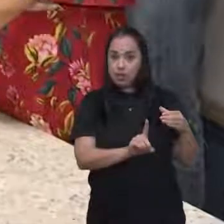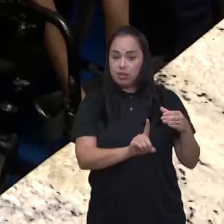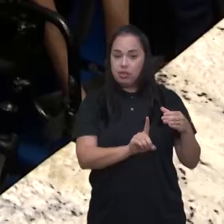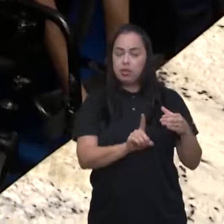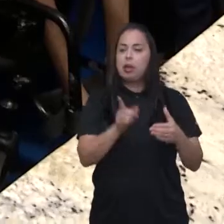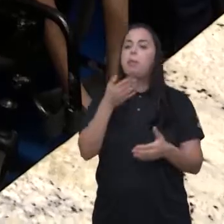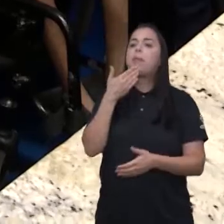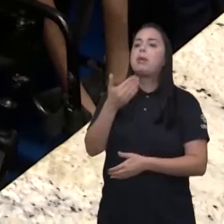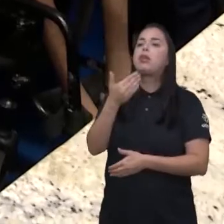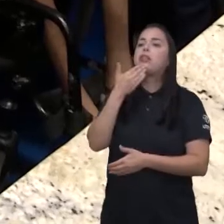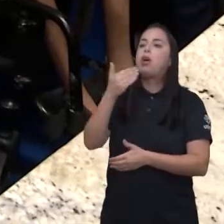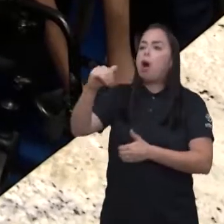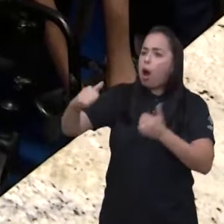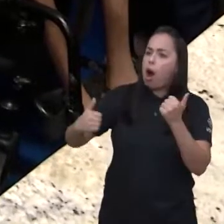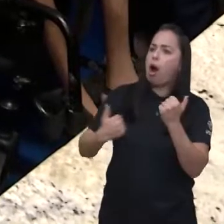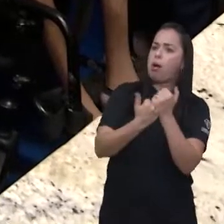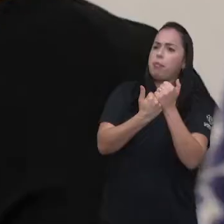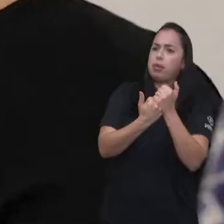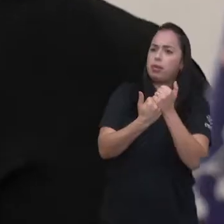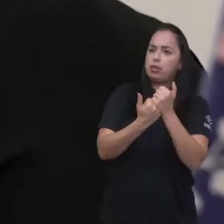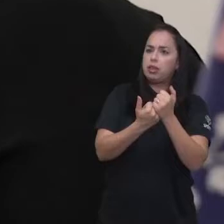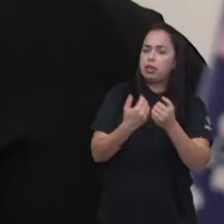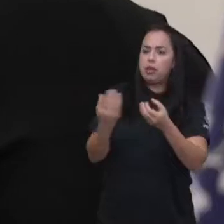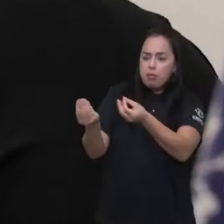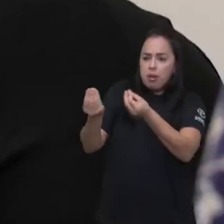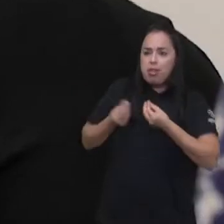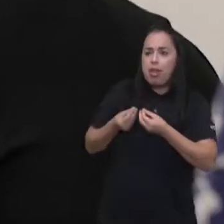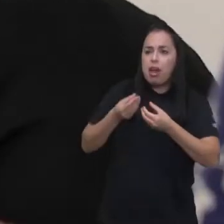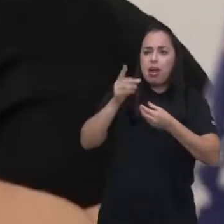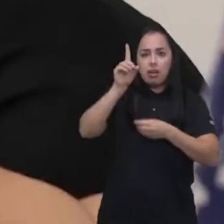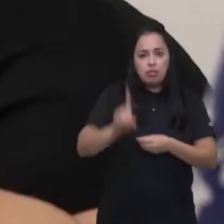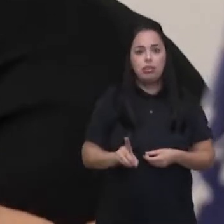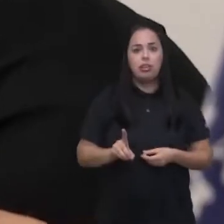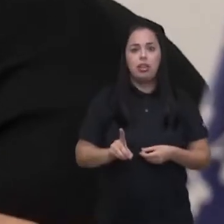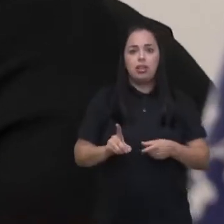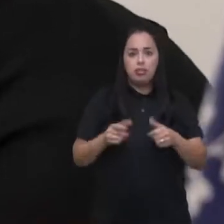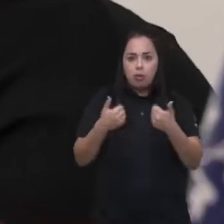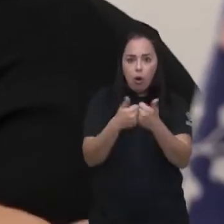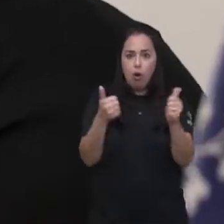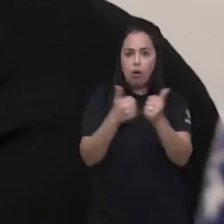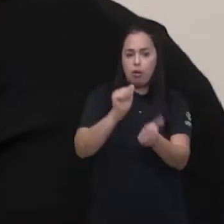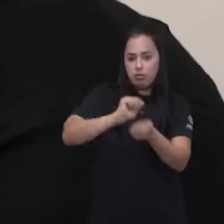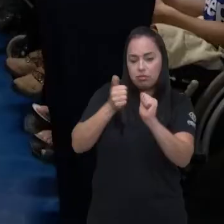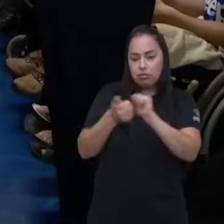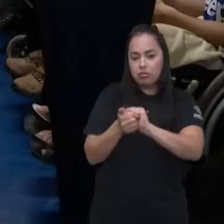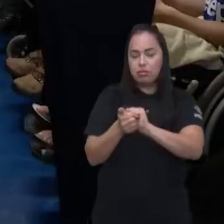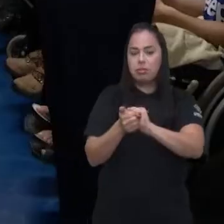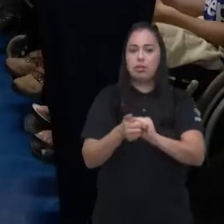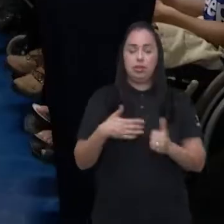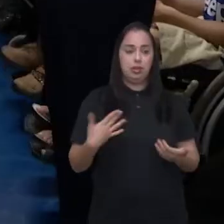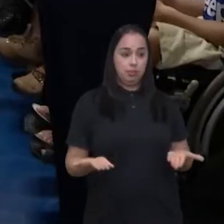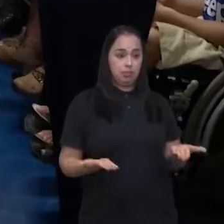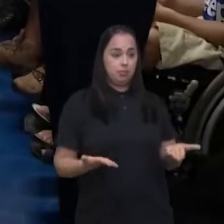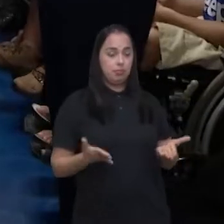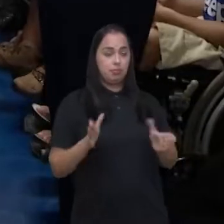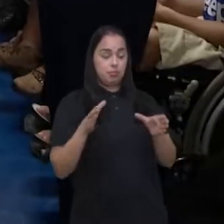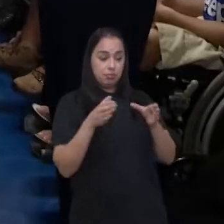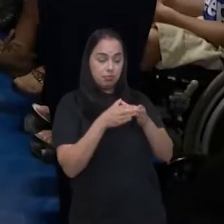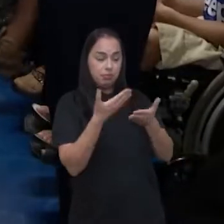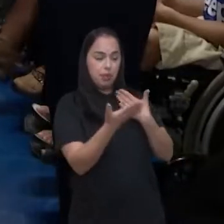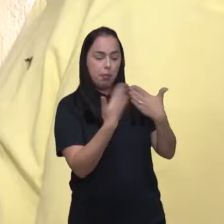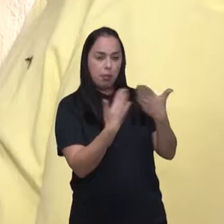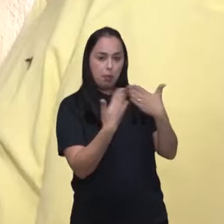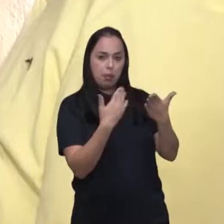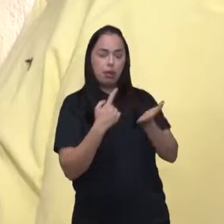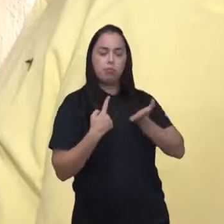deficiência Que reivindicou apoio dos vereadores na garantia de acesso ao transporte adaptado em São José os parlamentares se reunirão